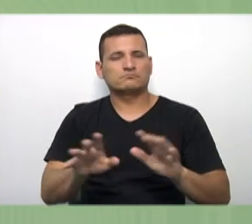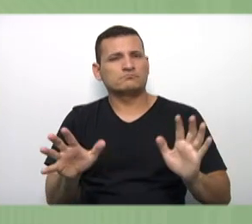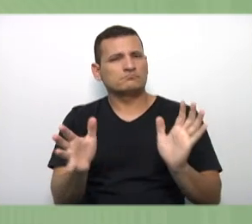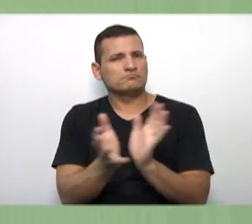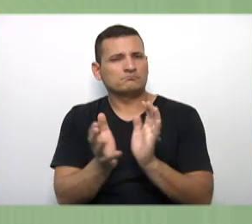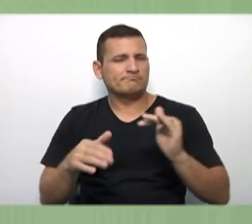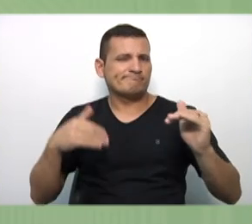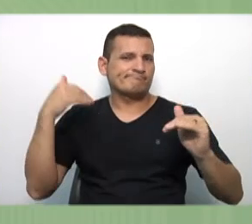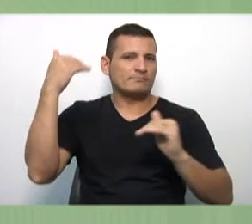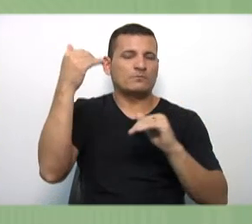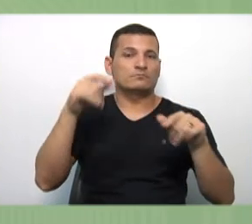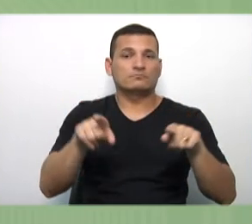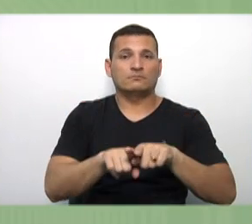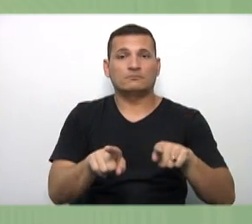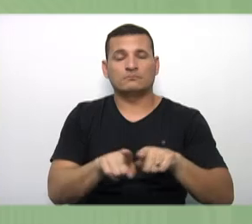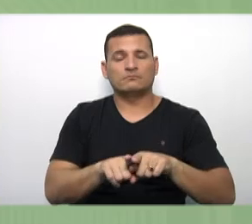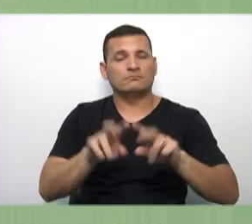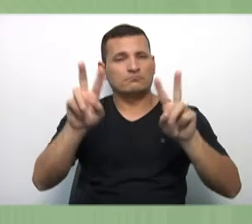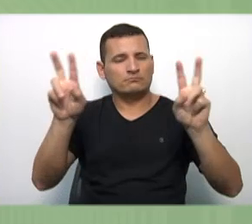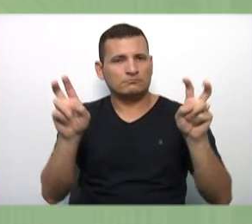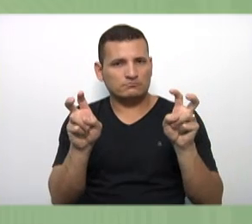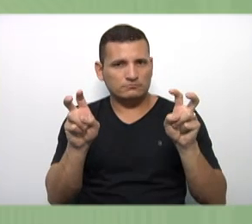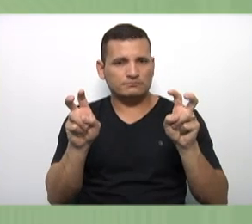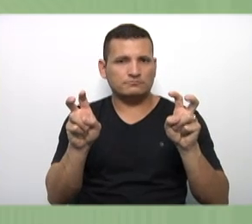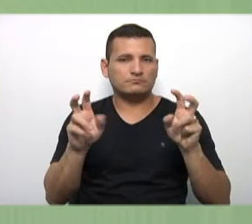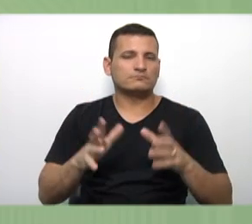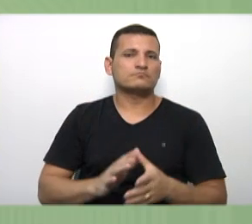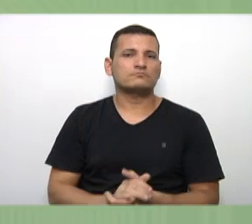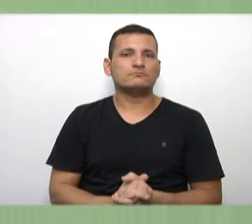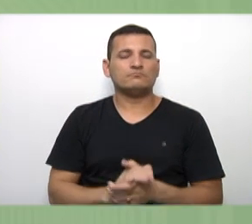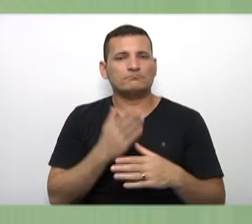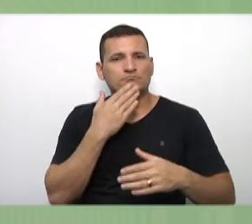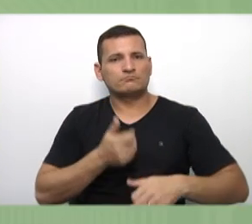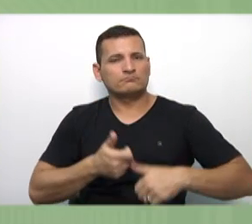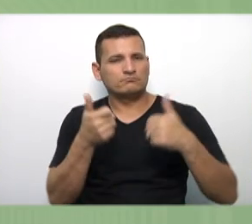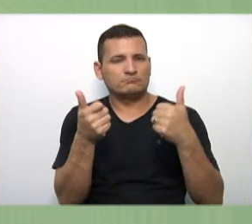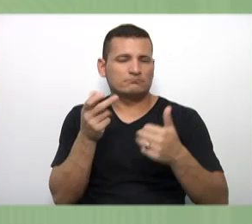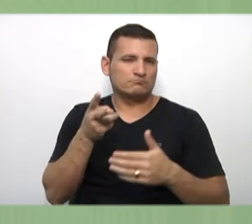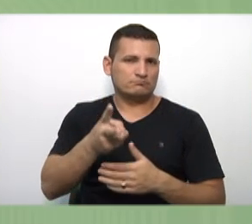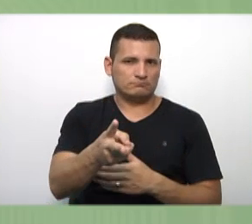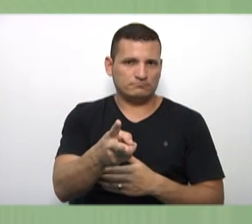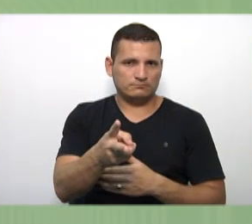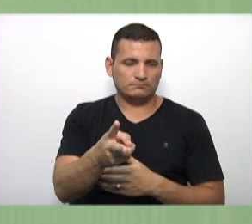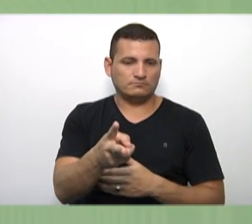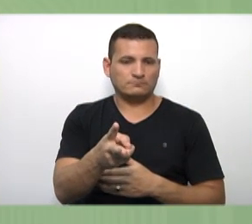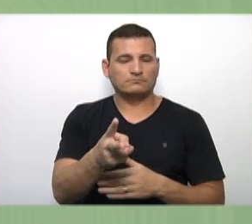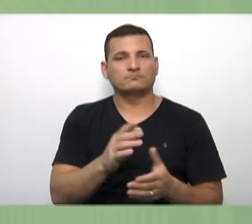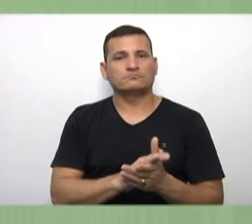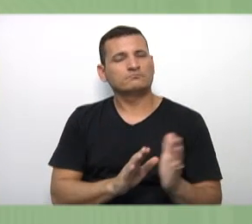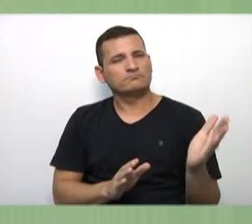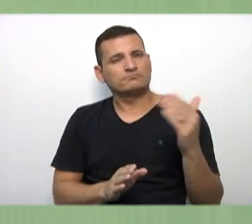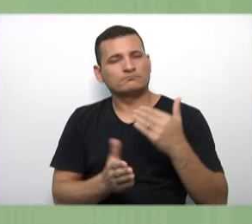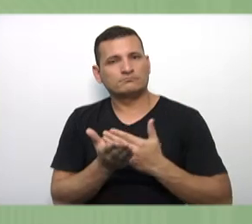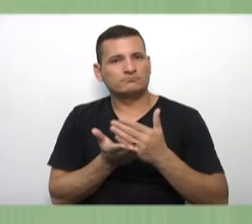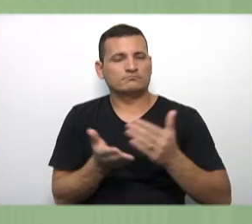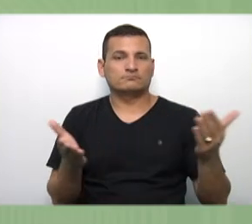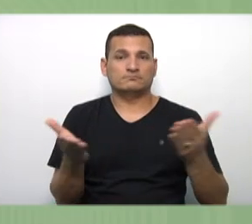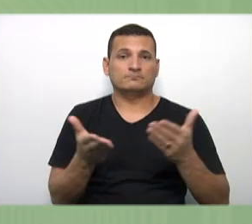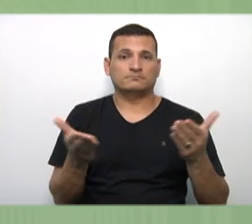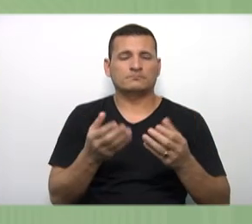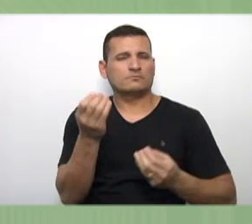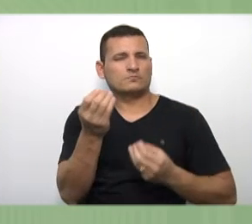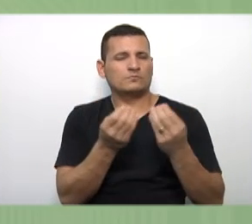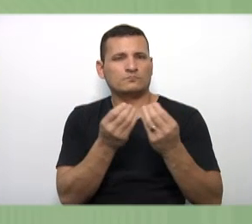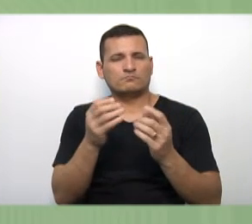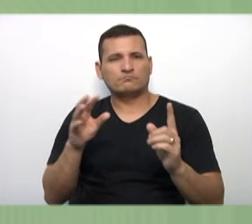performance e também sobre melhoria contínua. Vamos iniciar aqui falando sobre